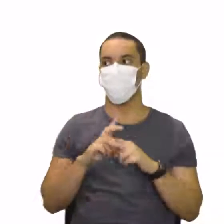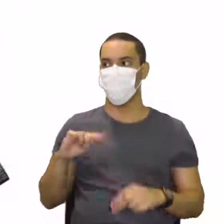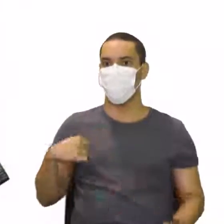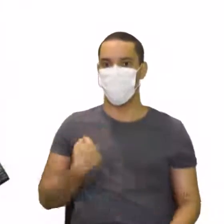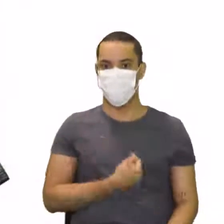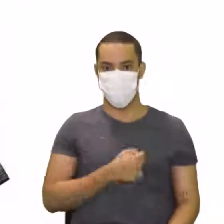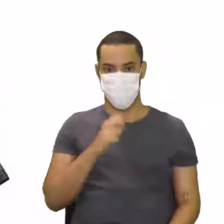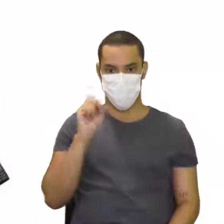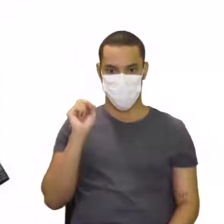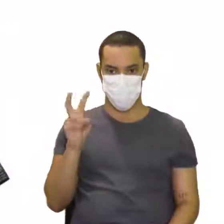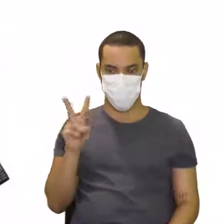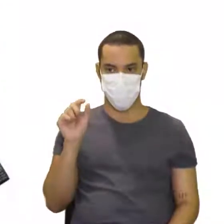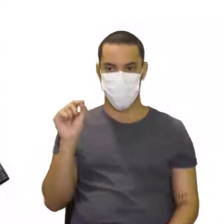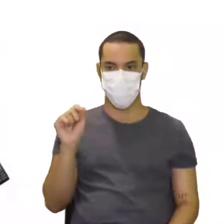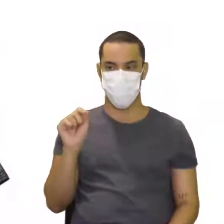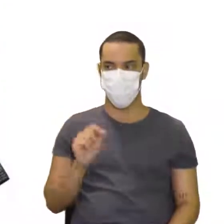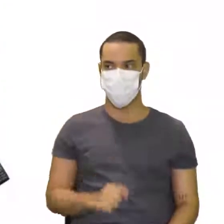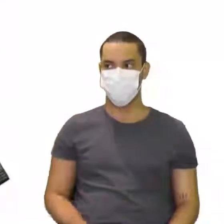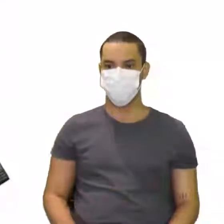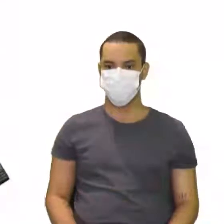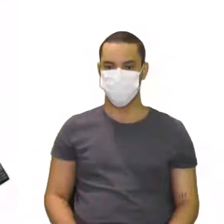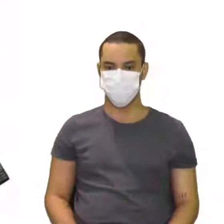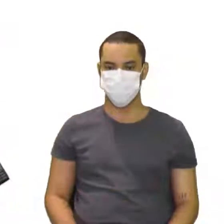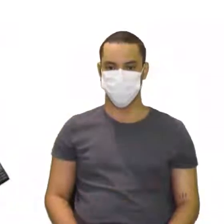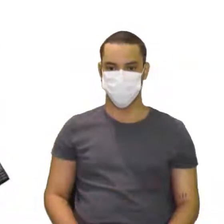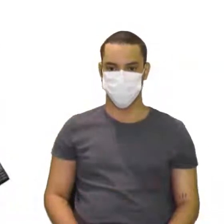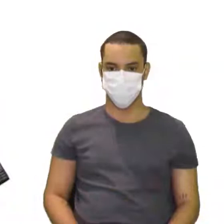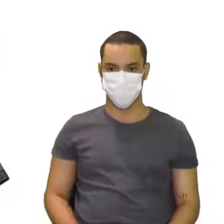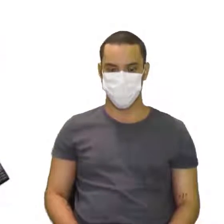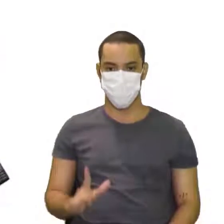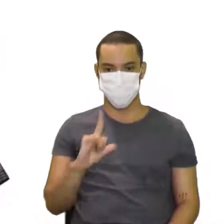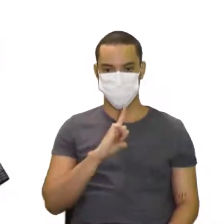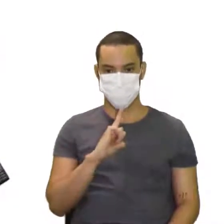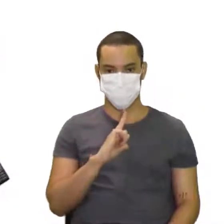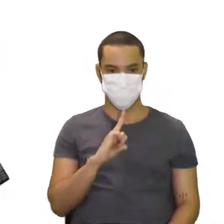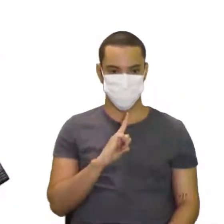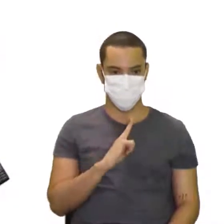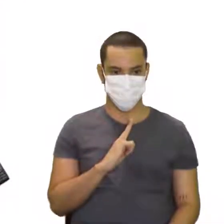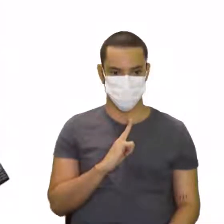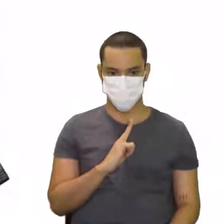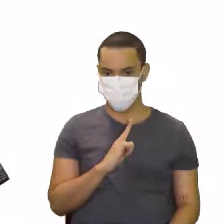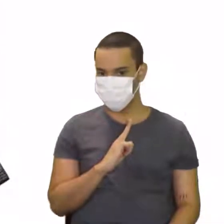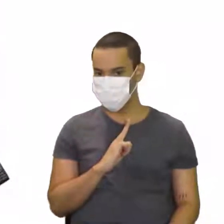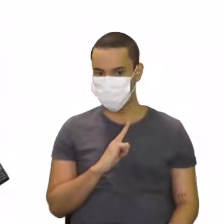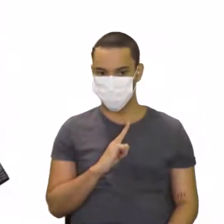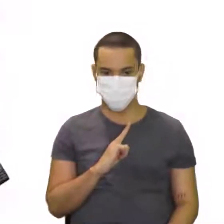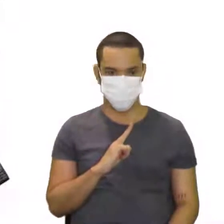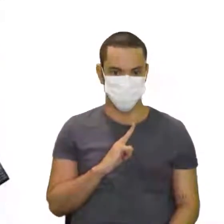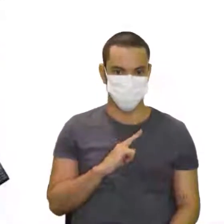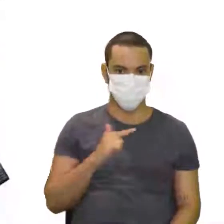ó, aqui nós temos, deixa eu achar aqui, ó, em